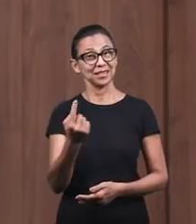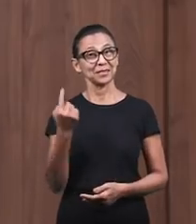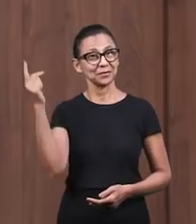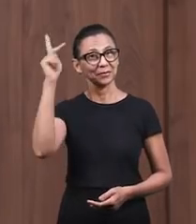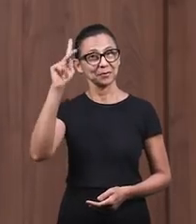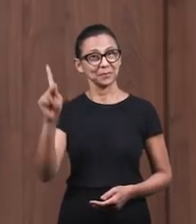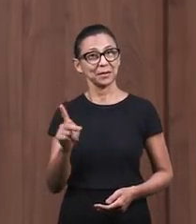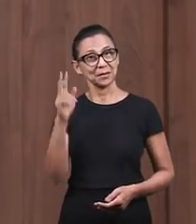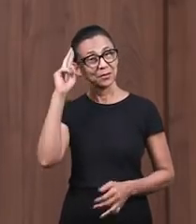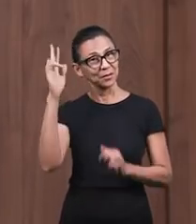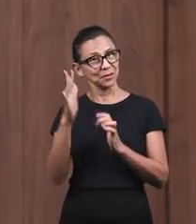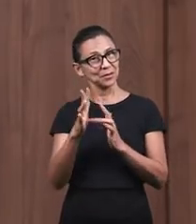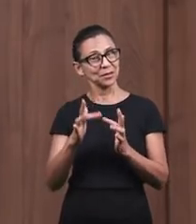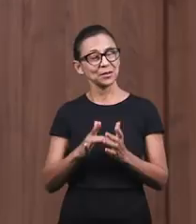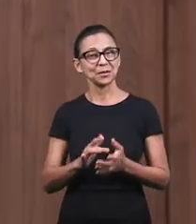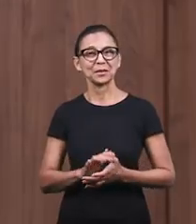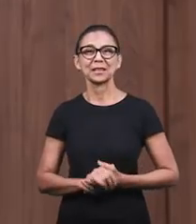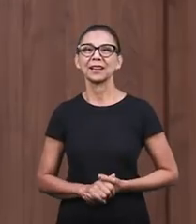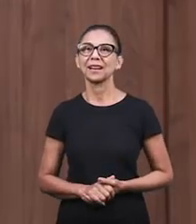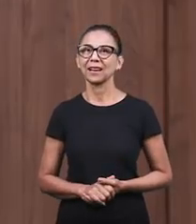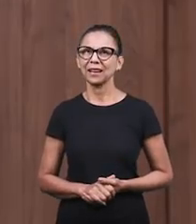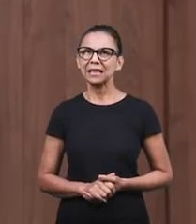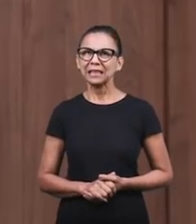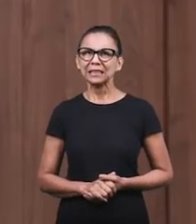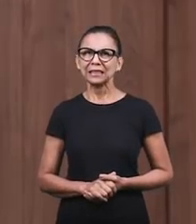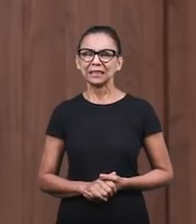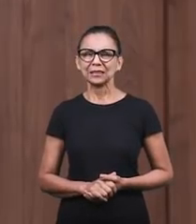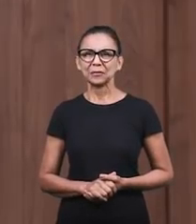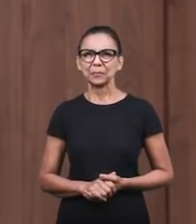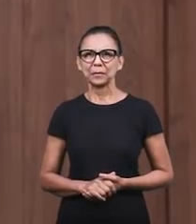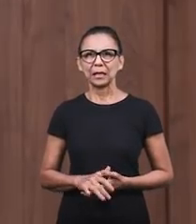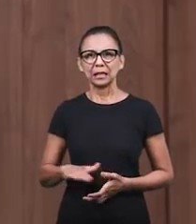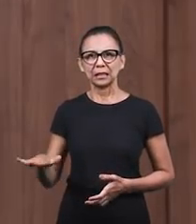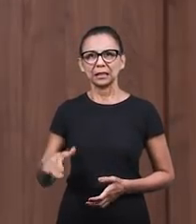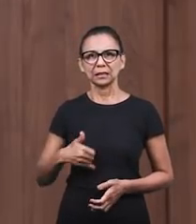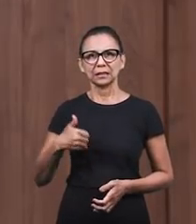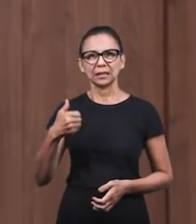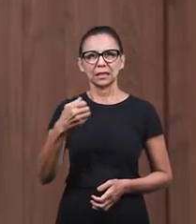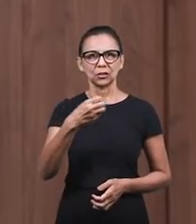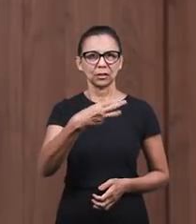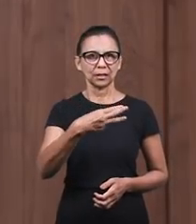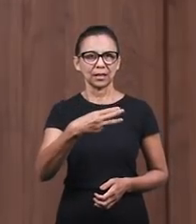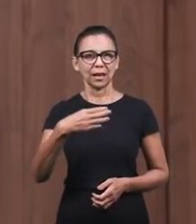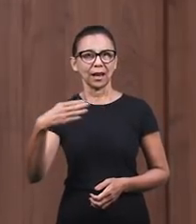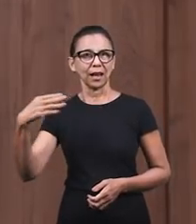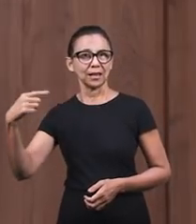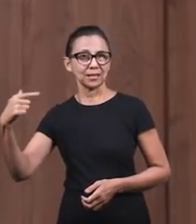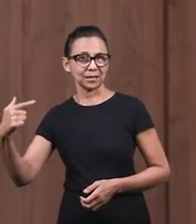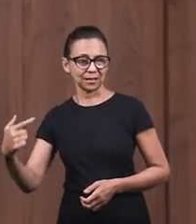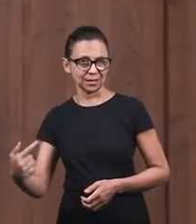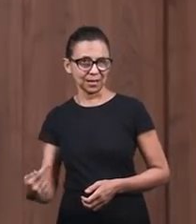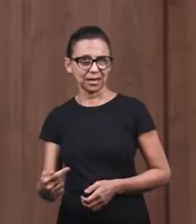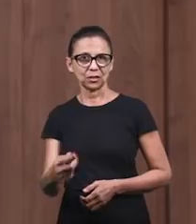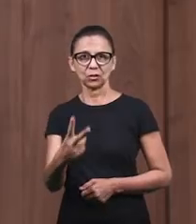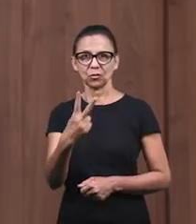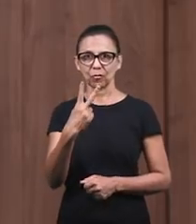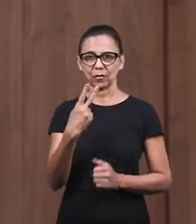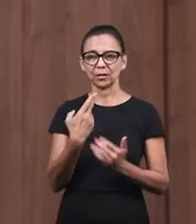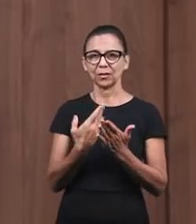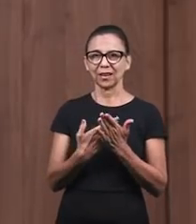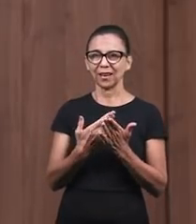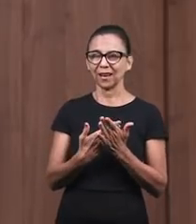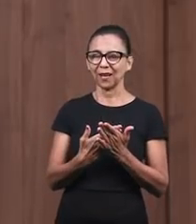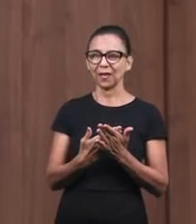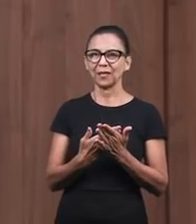Saudamos a todos com a paz do Senhor Jesus, em especial as crianças de 3 a 7 anos que estão acompanhando conosco